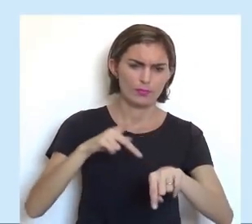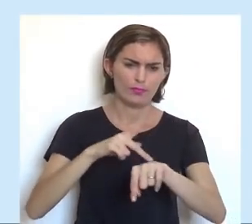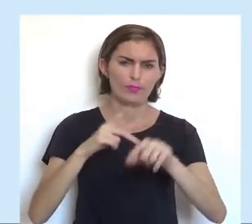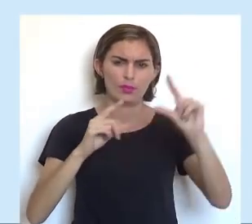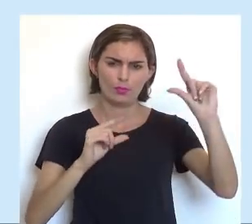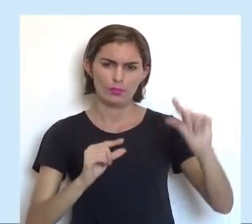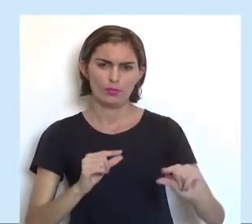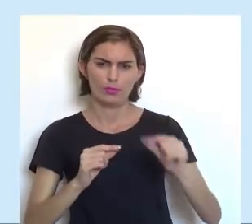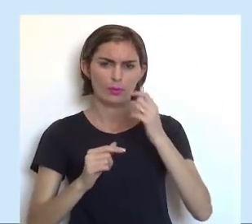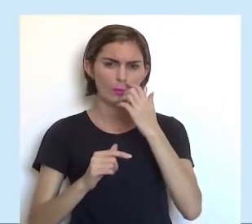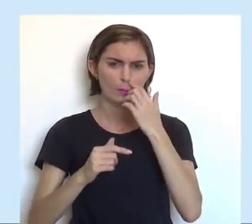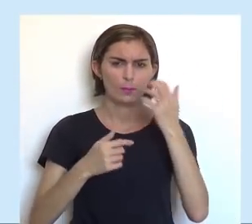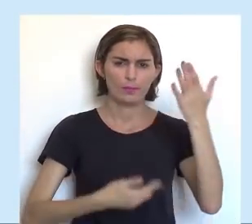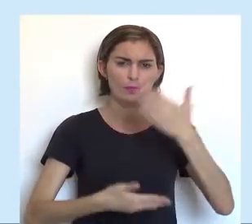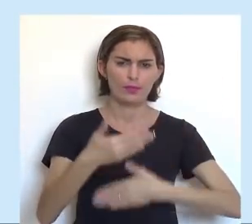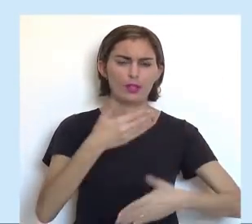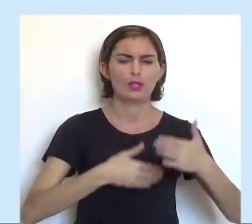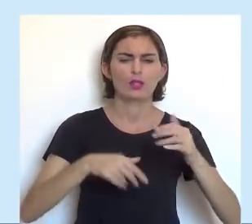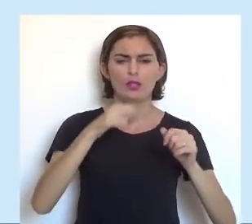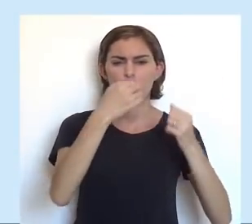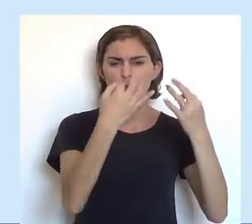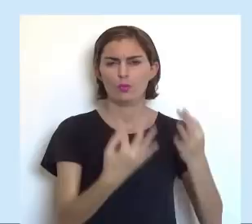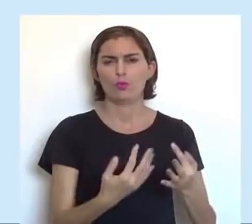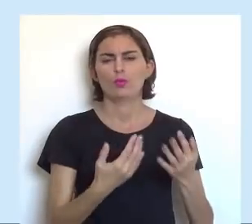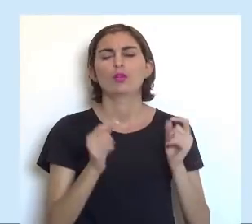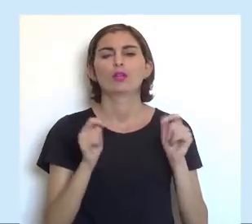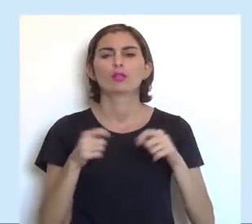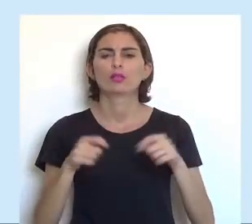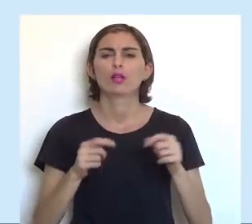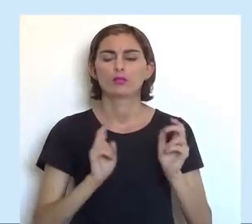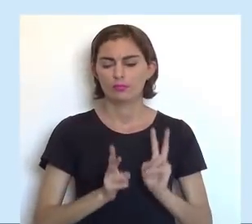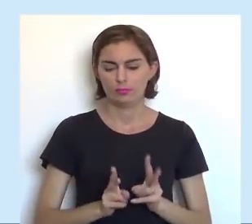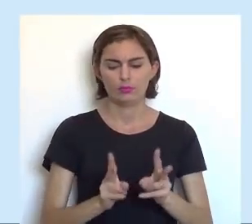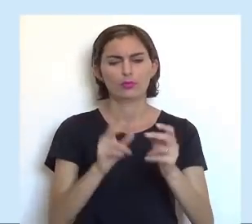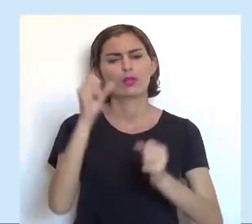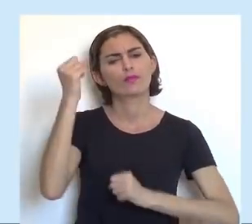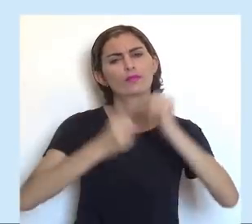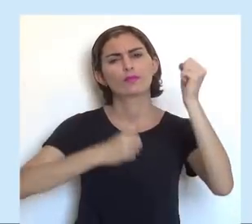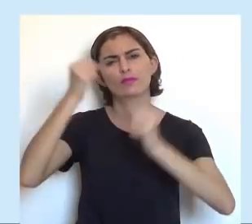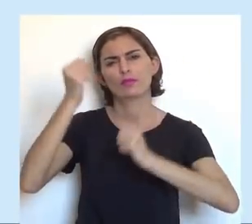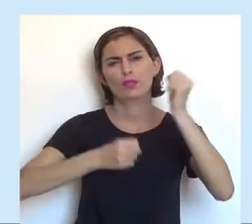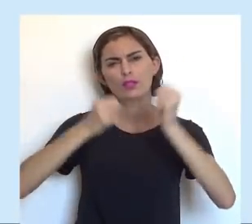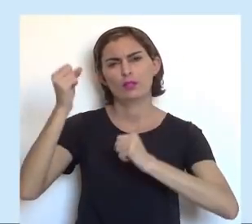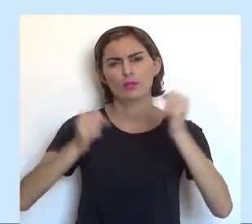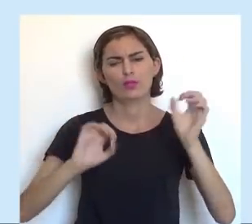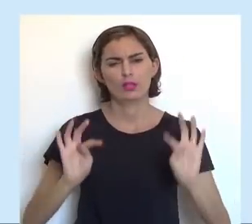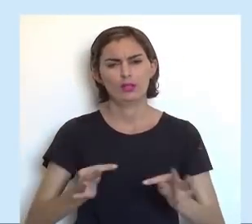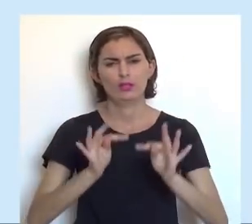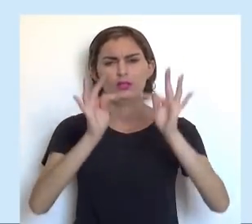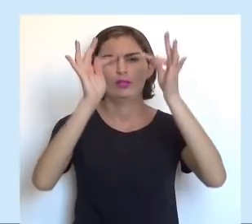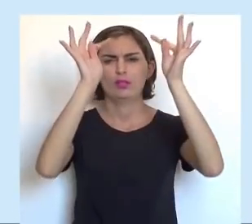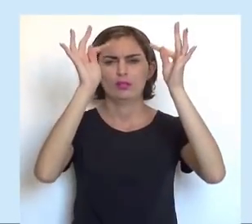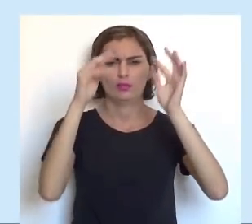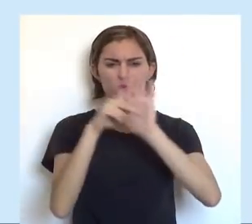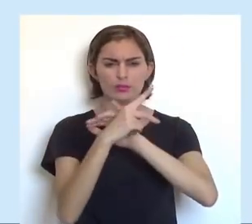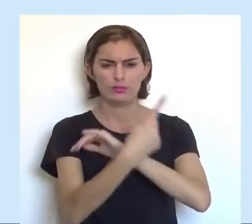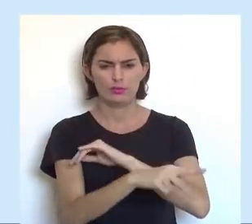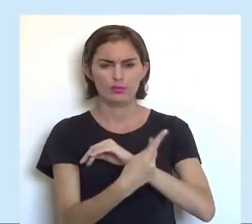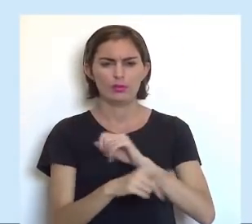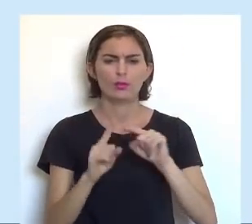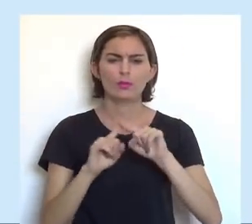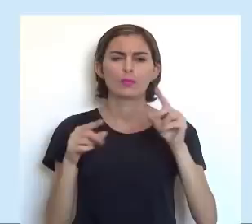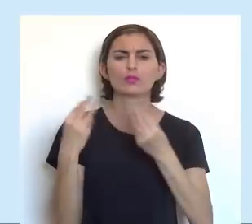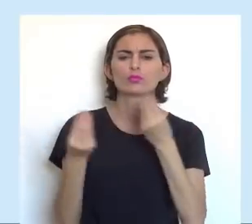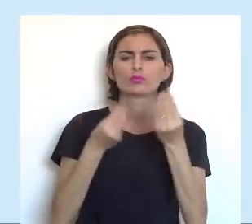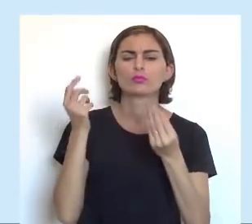que polui pouco. E aí lhe dá determinadas condições de continuar fabricando, utilizando a tecnologia primórdia dele.